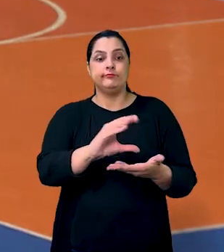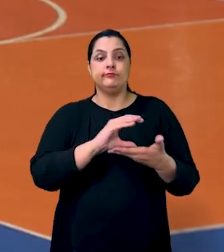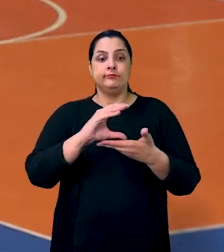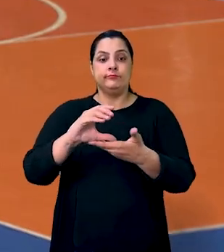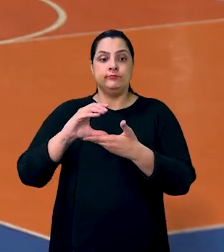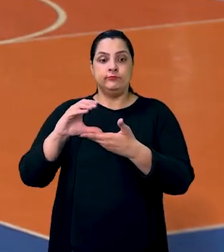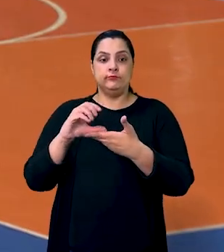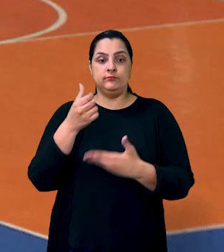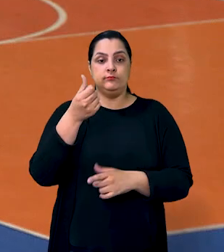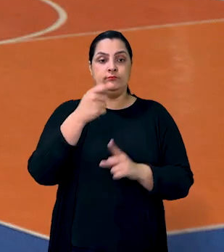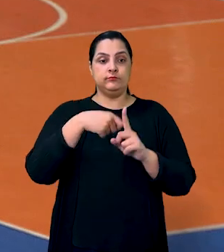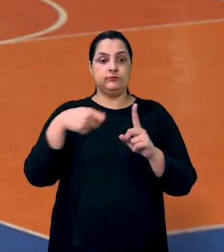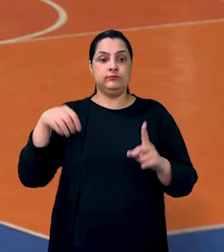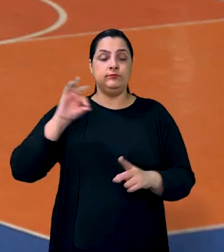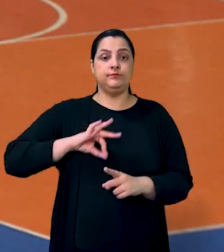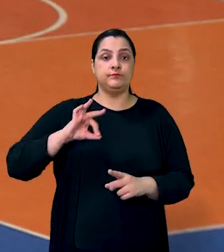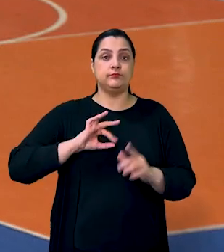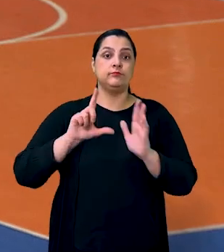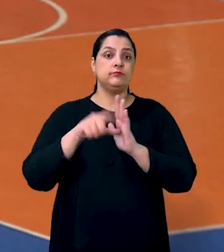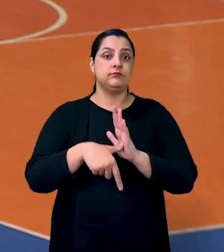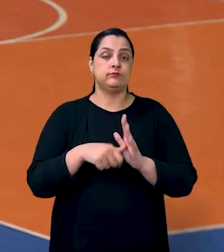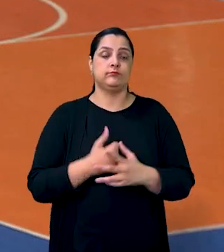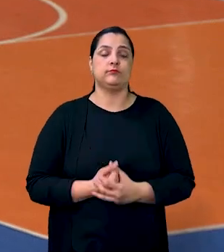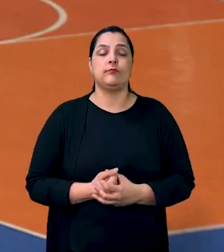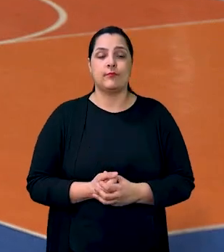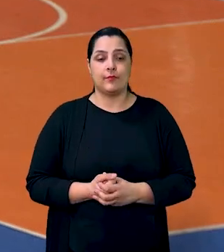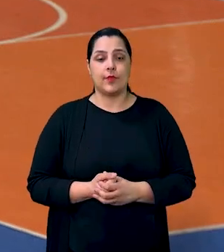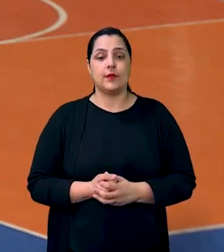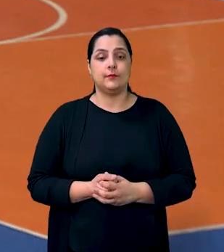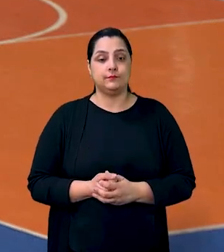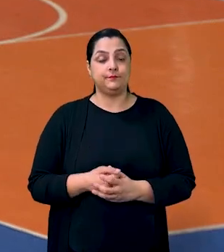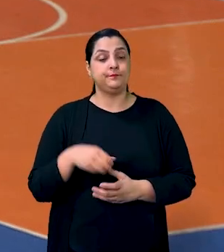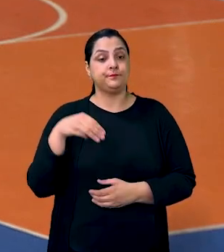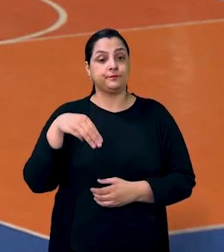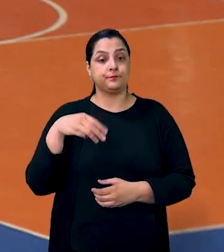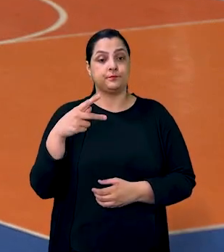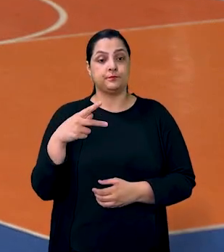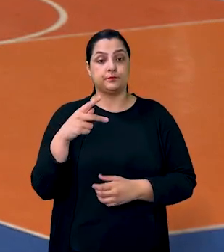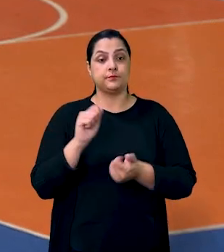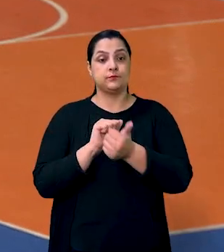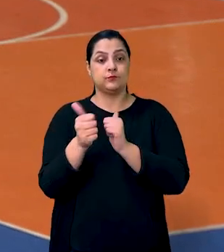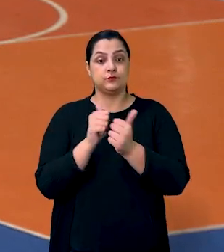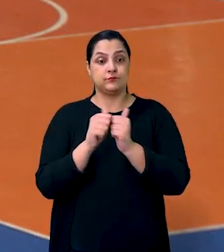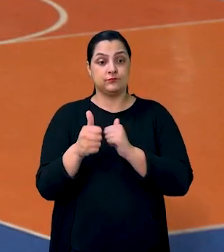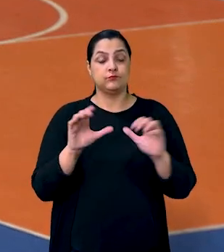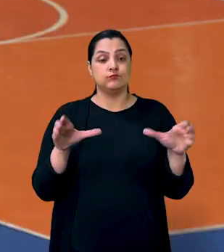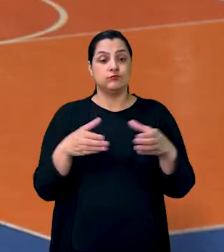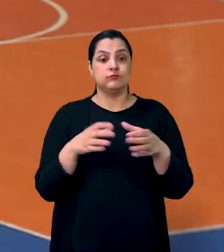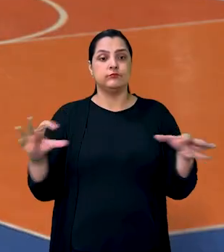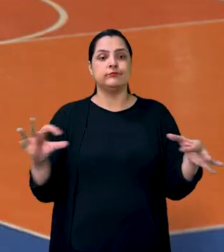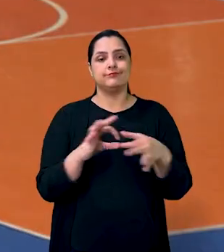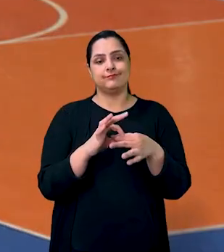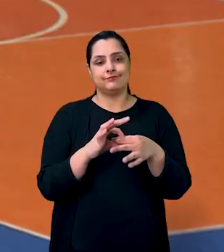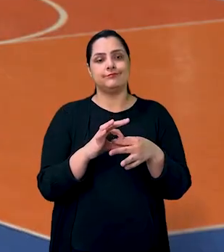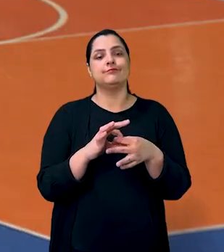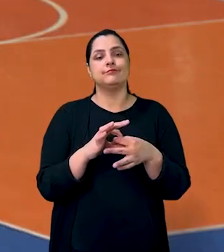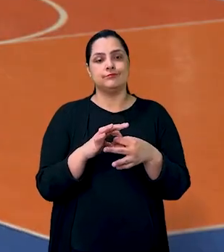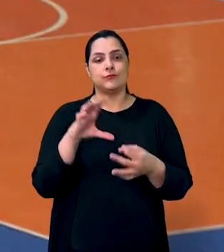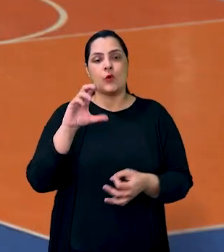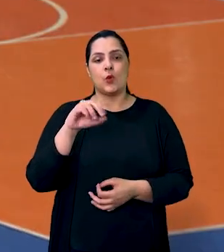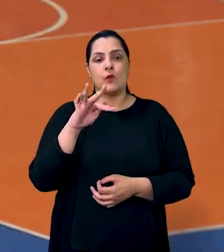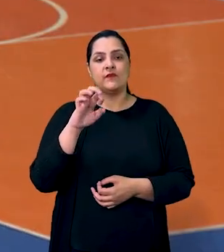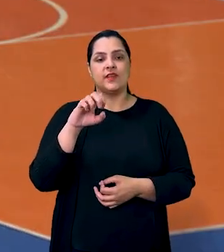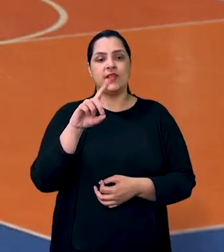e o recebimento de 6 meses de salário em atraso. Segundo ela, o Ministério do Esporte e o comitê estariam vinculados